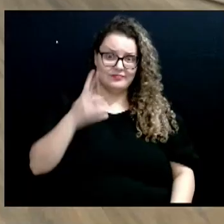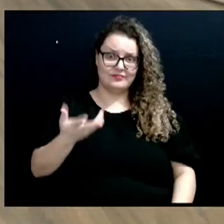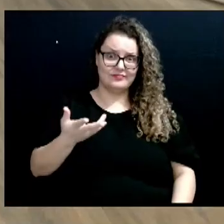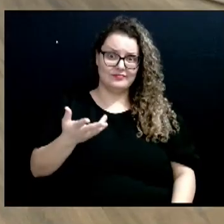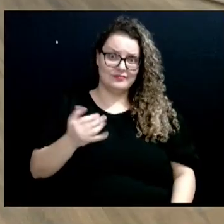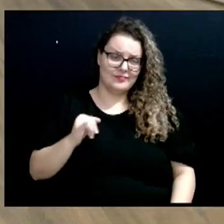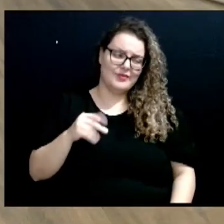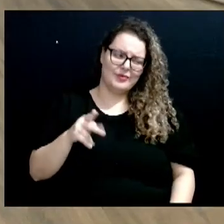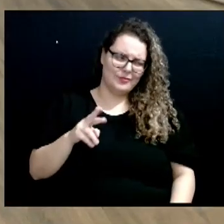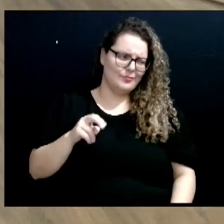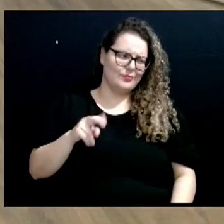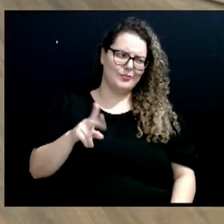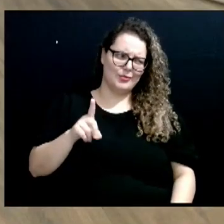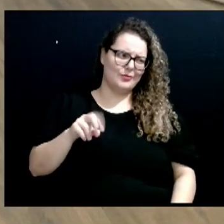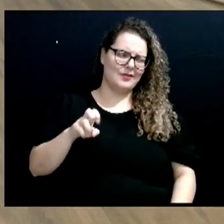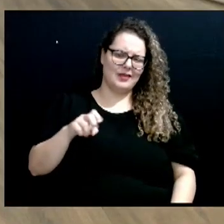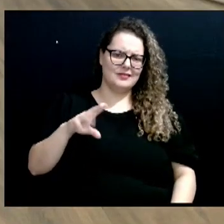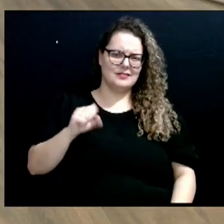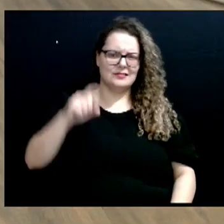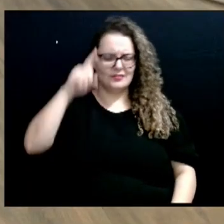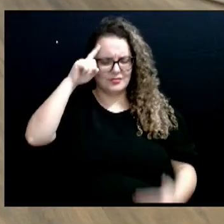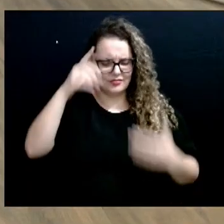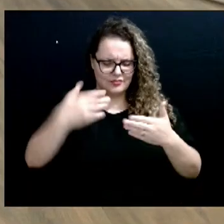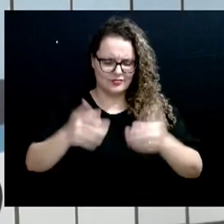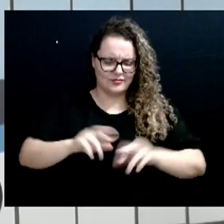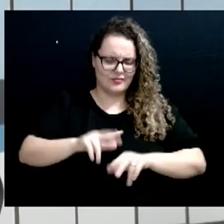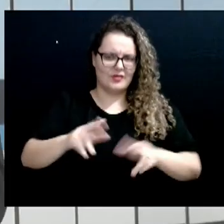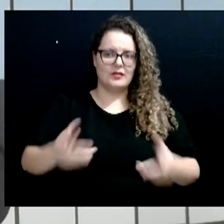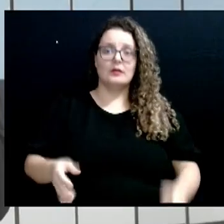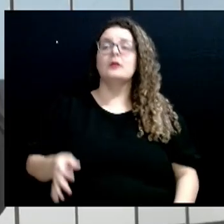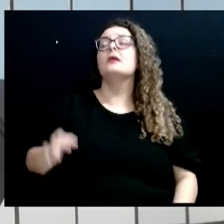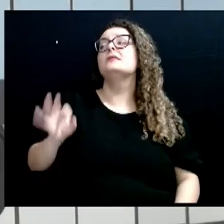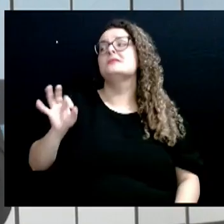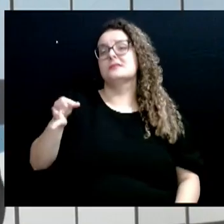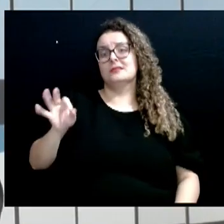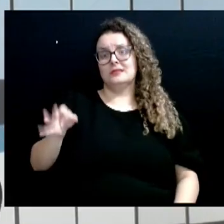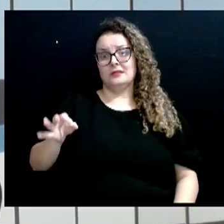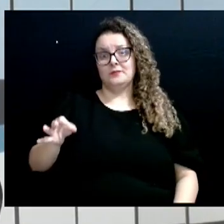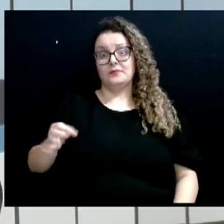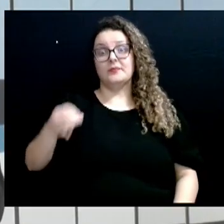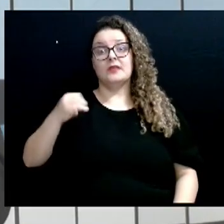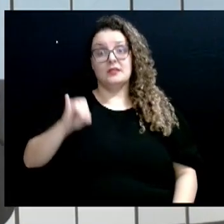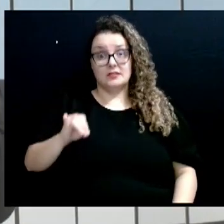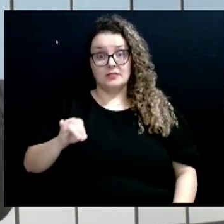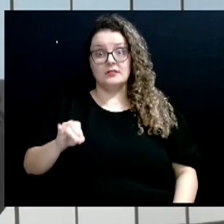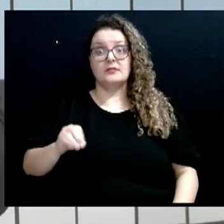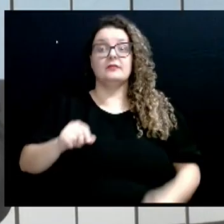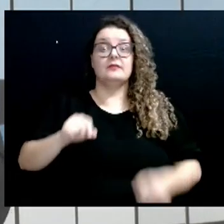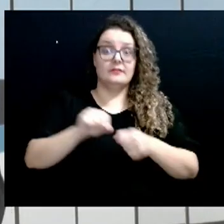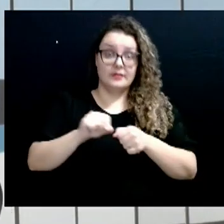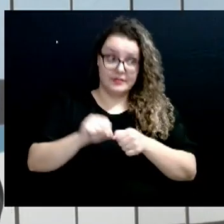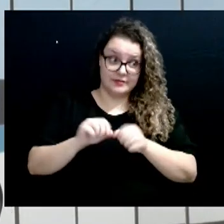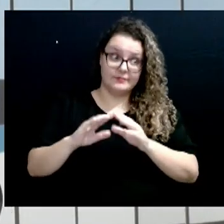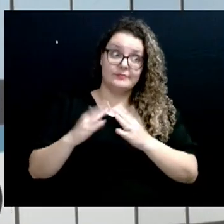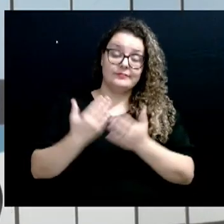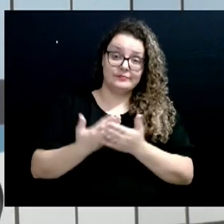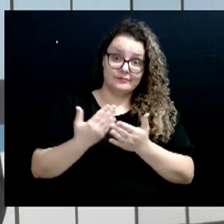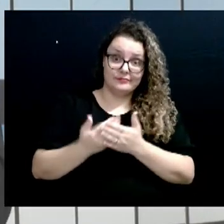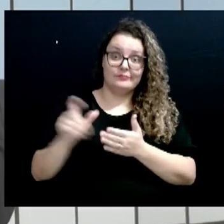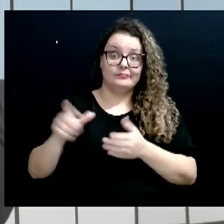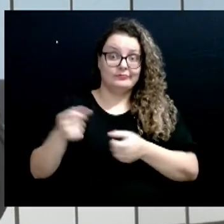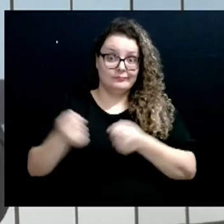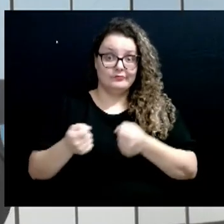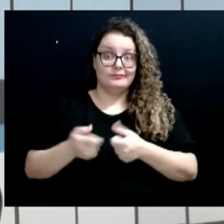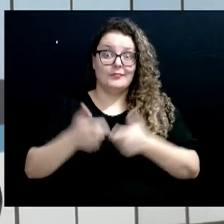aí no dia a dia ao monte. Com certeza. Se com a autoescola já tem uma elevação do número de acidentes, você